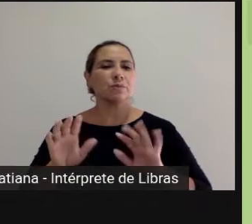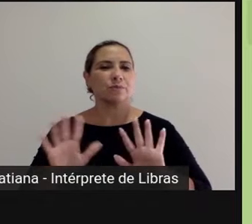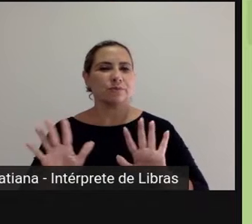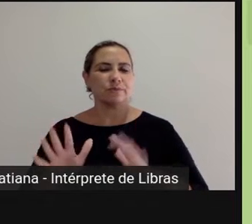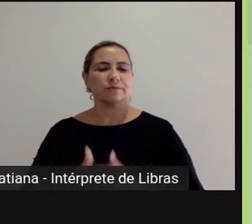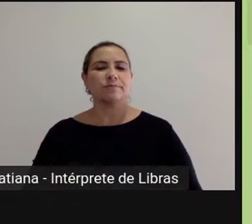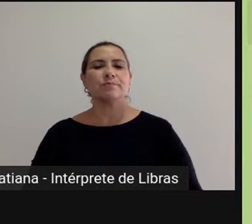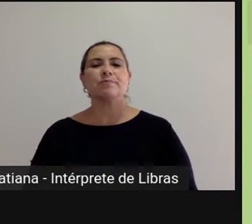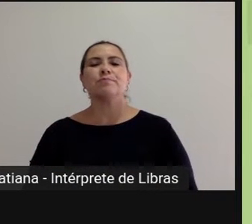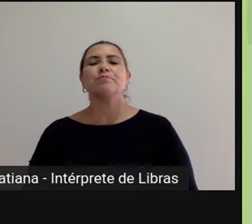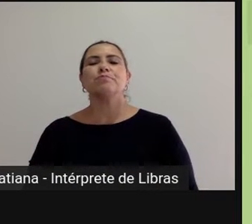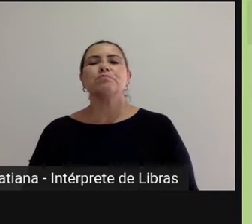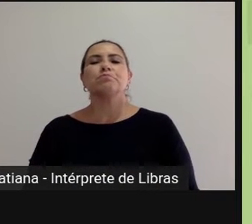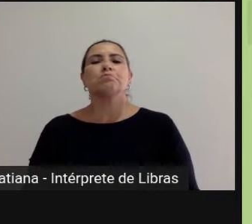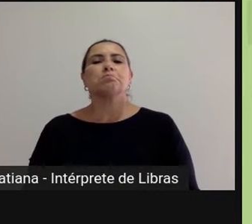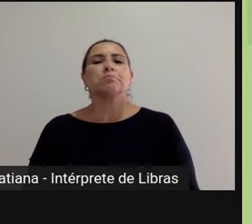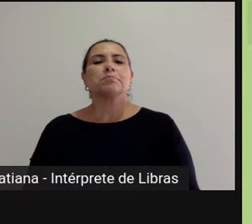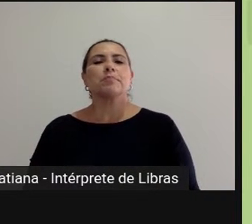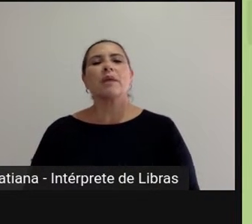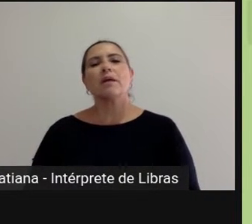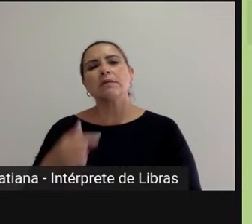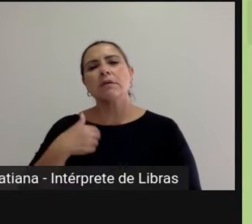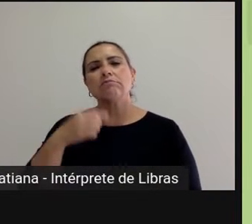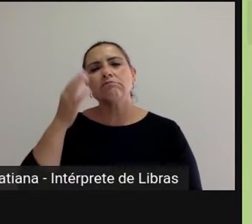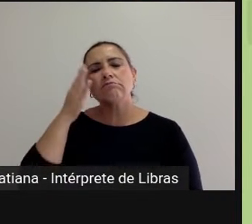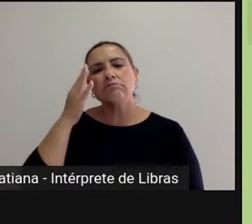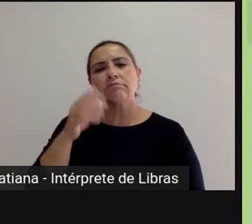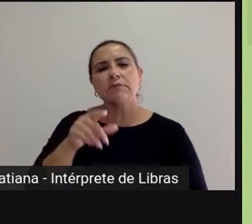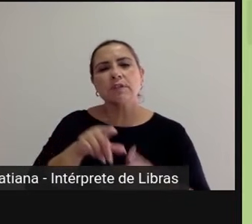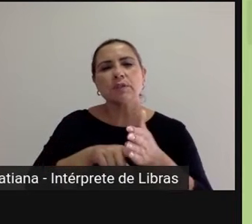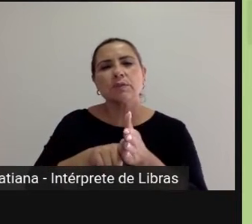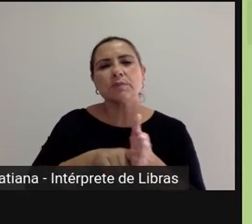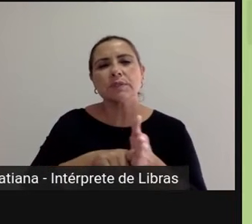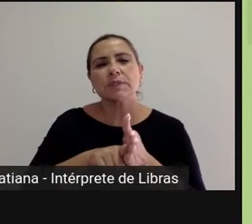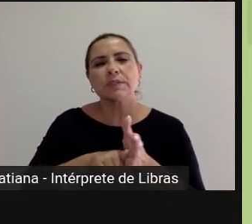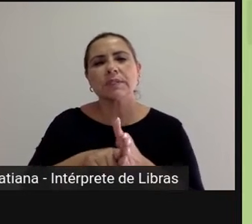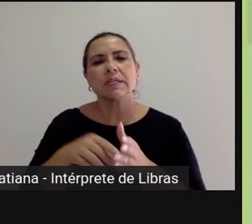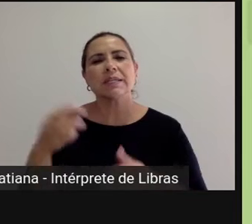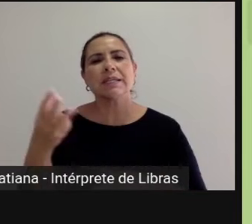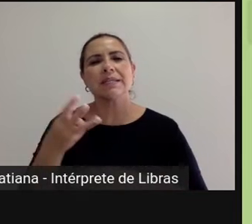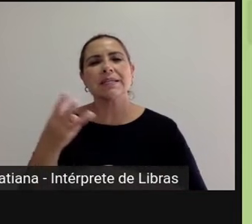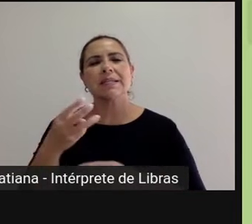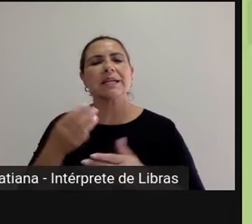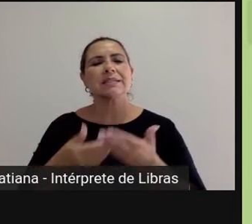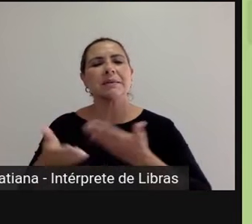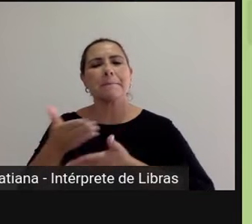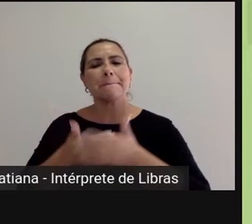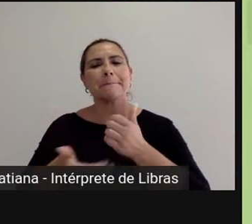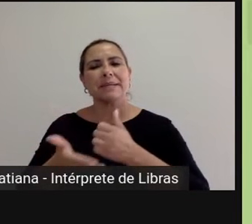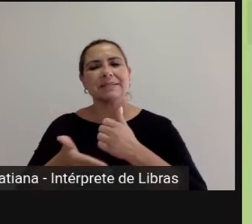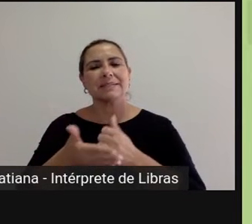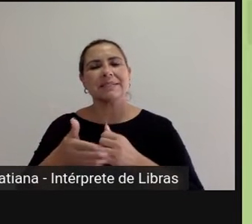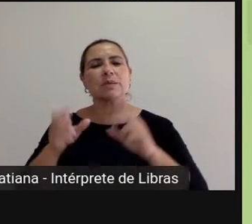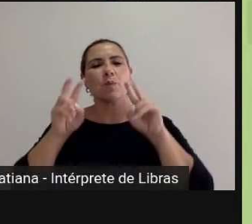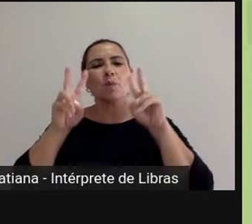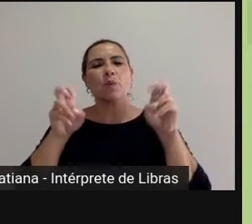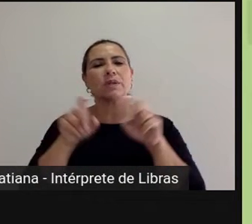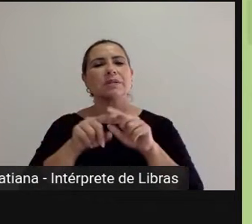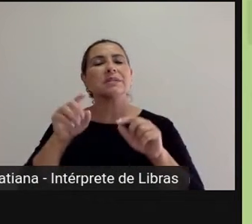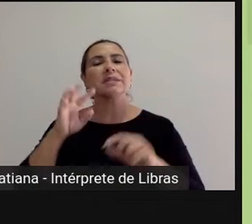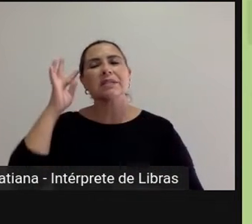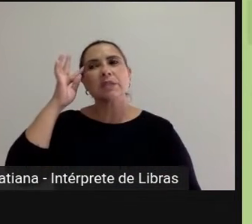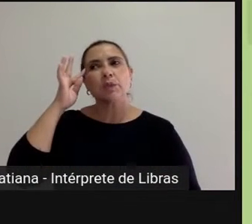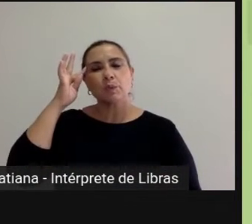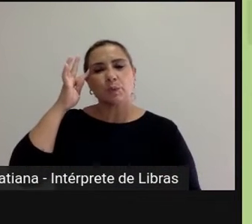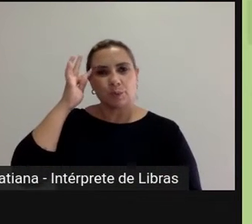obviamente. E aí, para isso, eu fui buscar 3 vieses, 3 bases de enquadramento teórico na pesquisa. Um enquadramento que